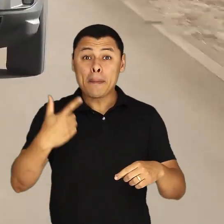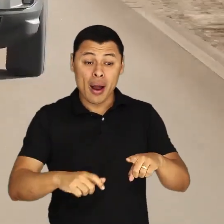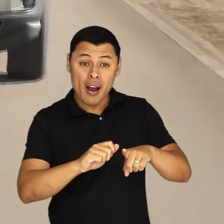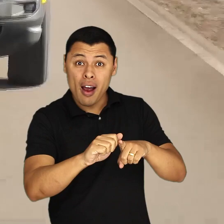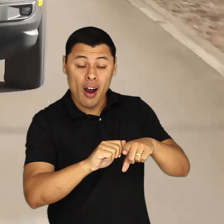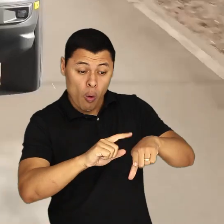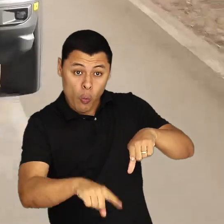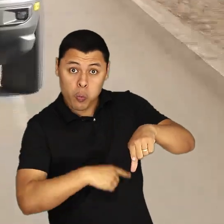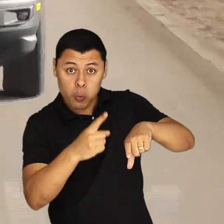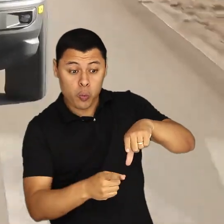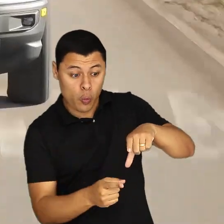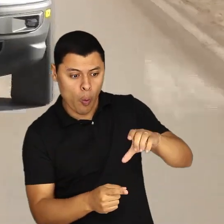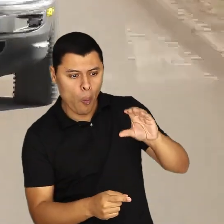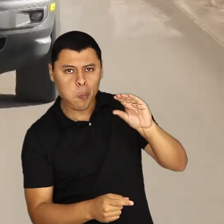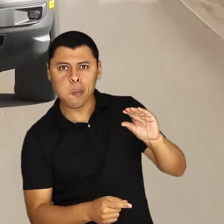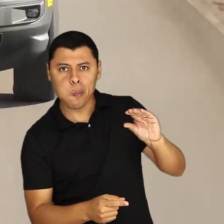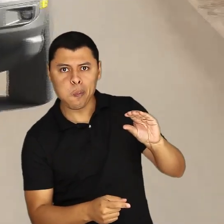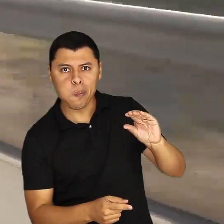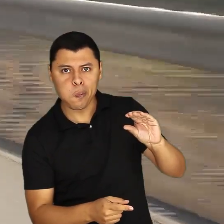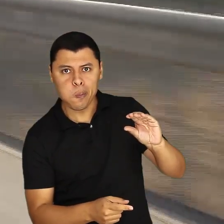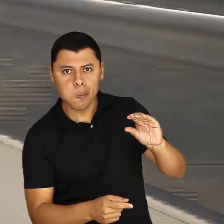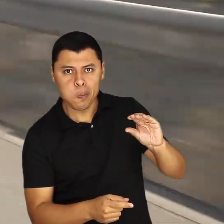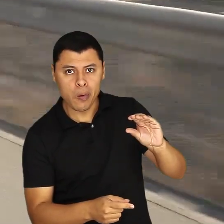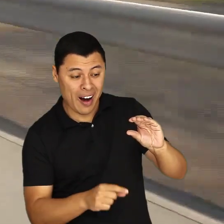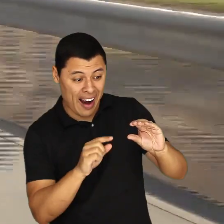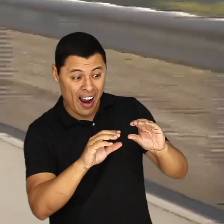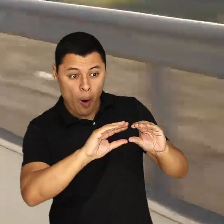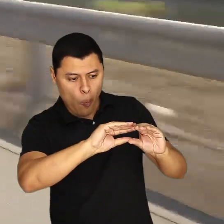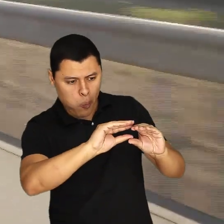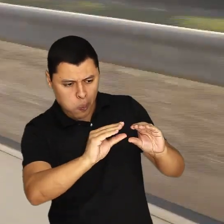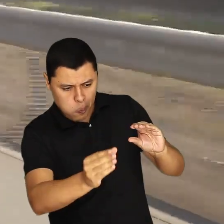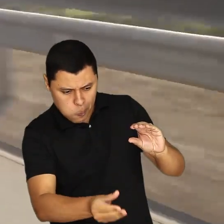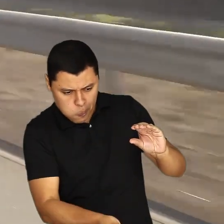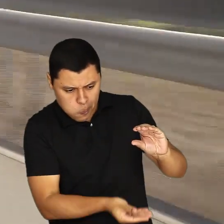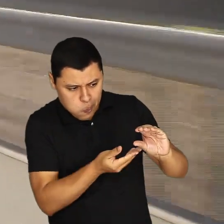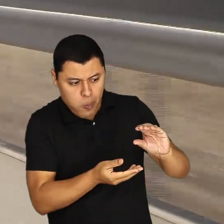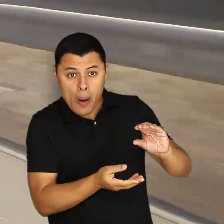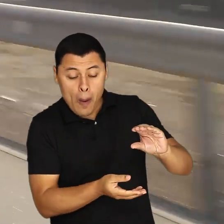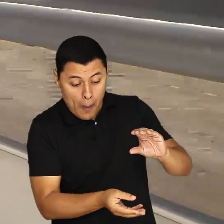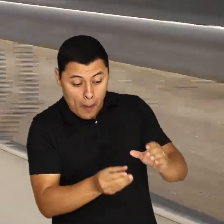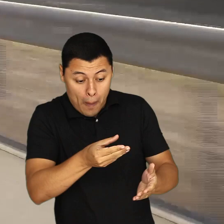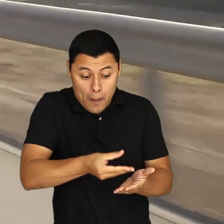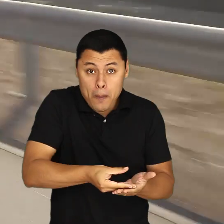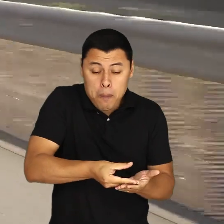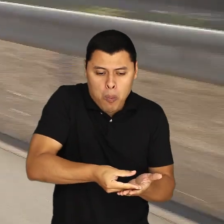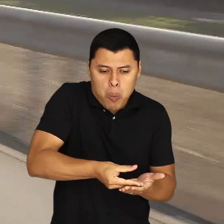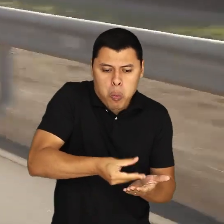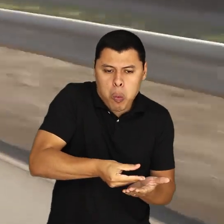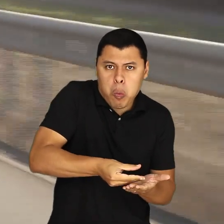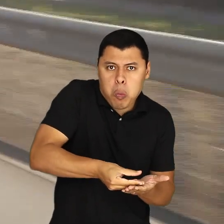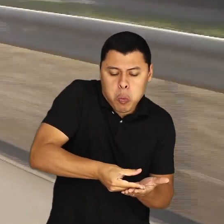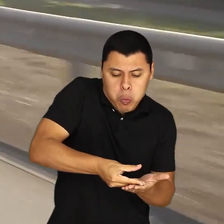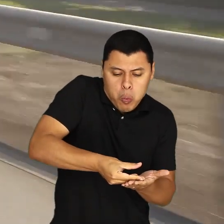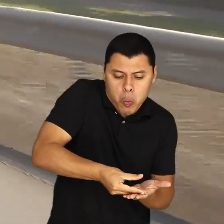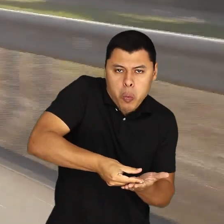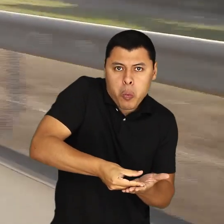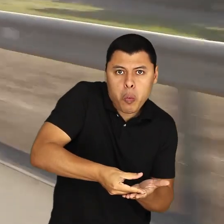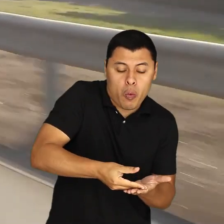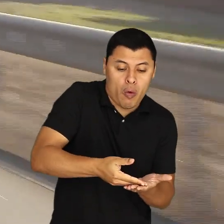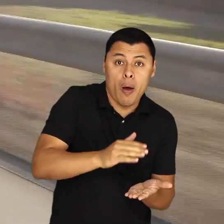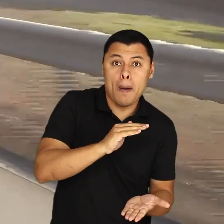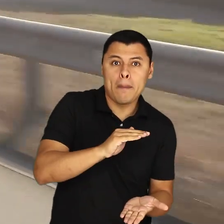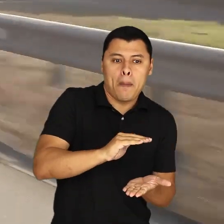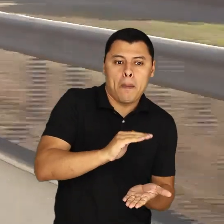tem um pneu de perfil alto, né? E o que acontece? Um pneu de perfil alto, o pneu é o primeiro componente a receber os impactos do solo. Então